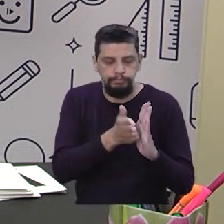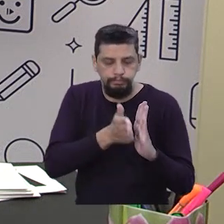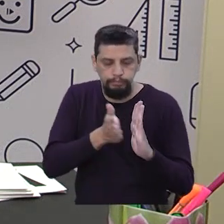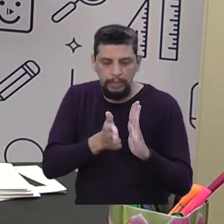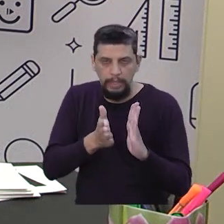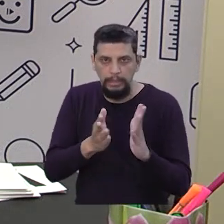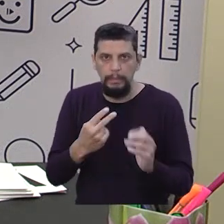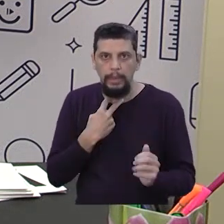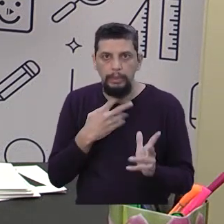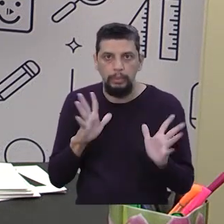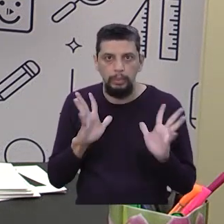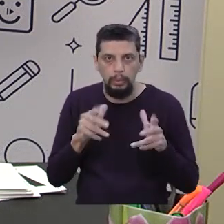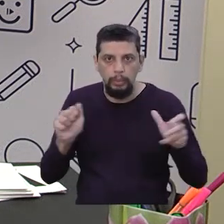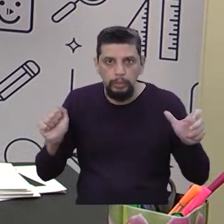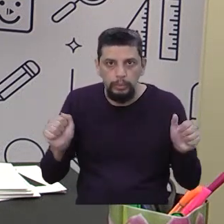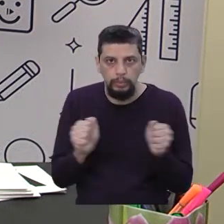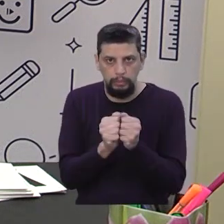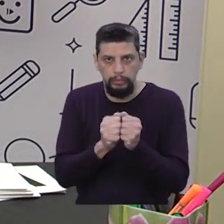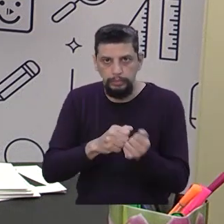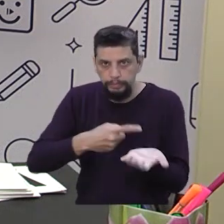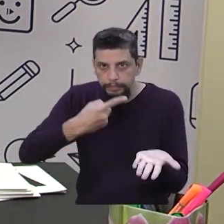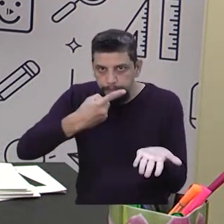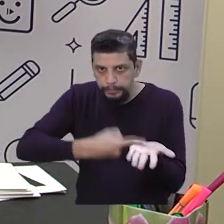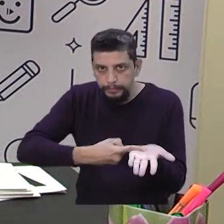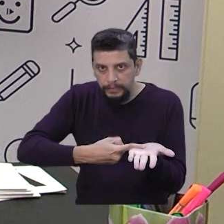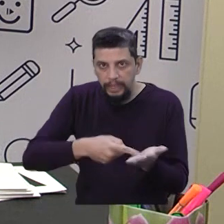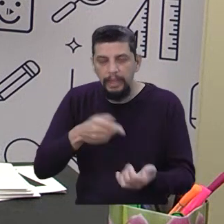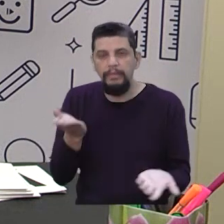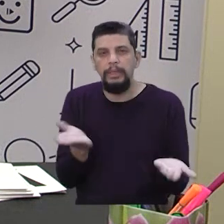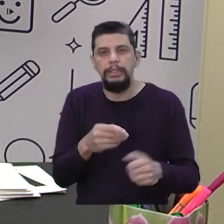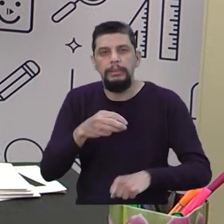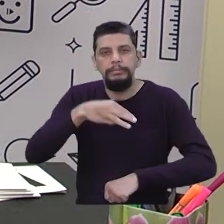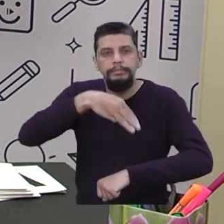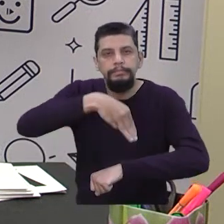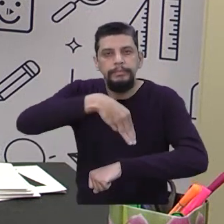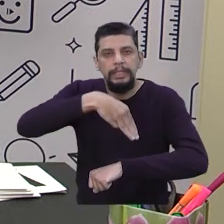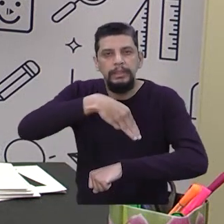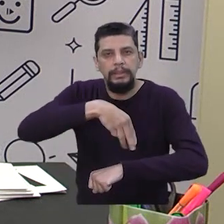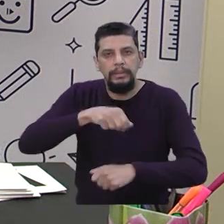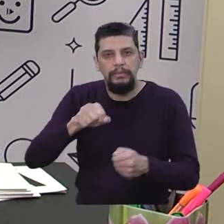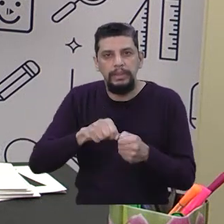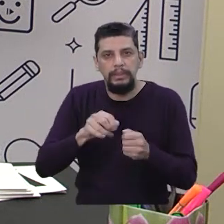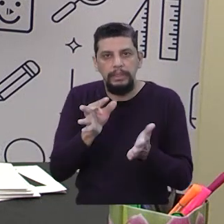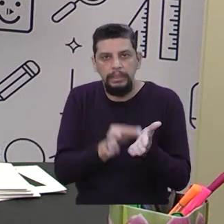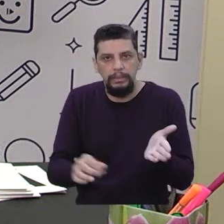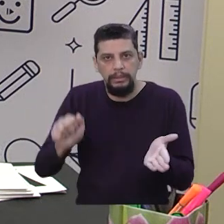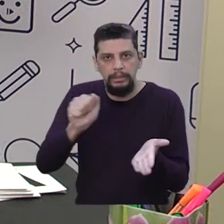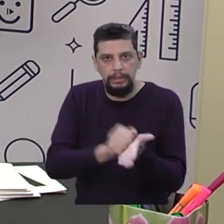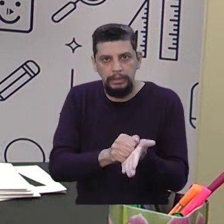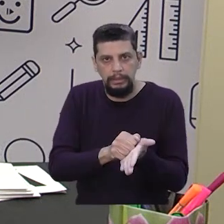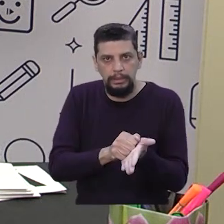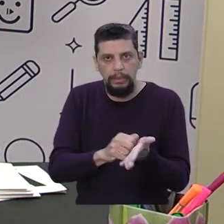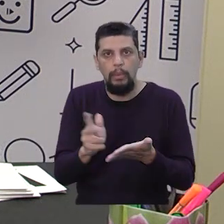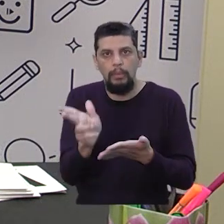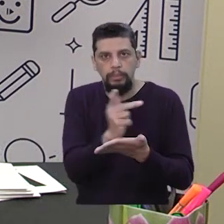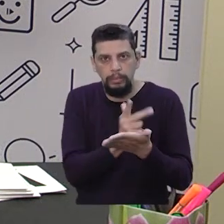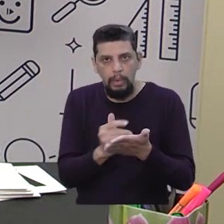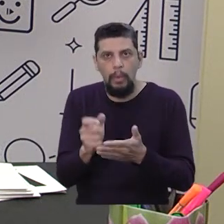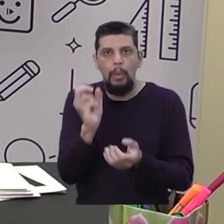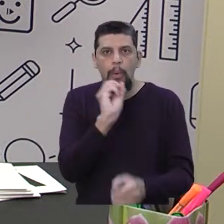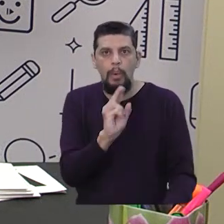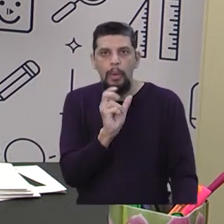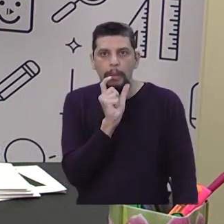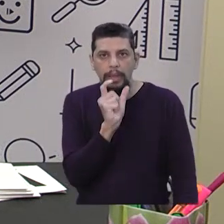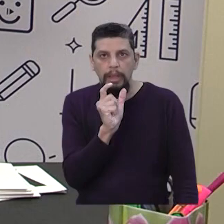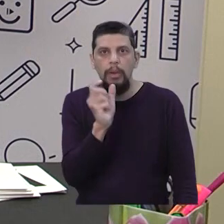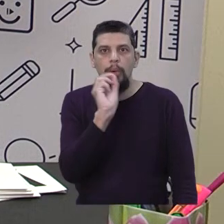tá? Para não ficar tudo grudadinho. Combinado? Eu vou dar uns minutinhos para vocês fazerem esse registro ou com desenho,